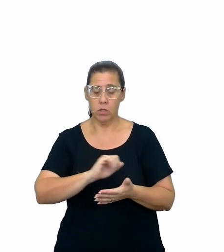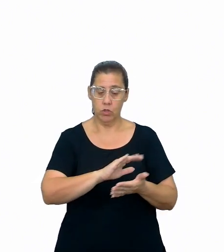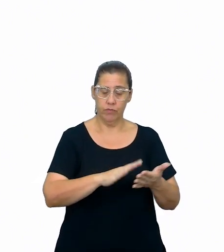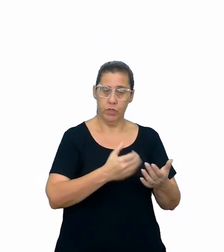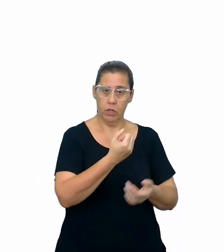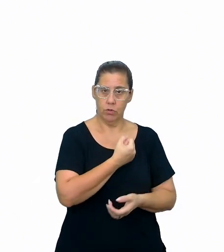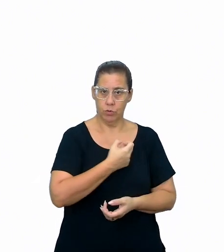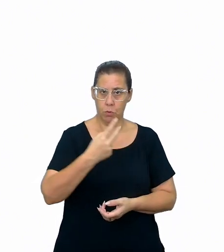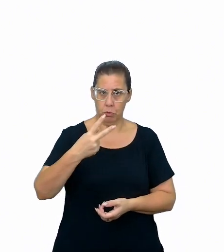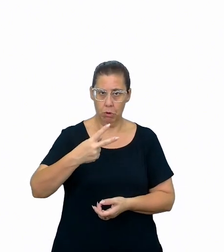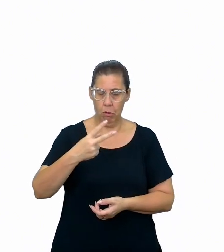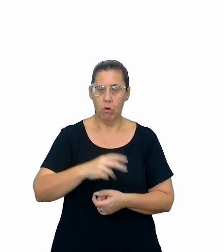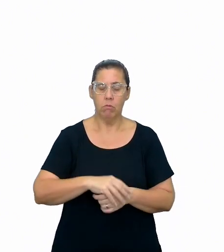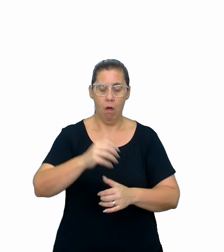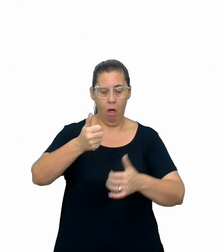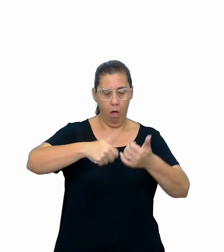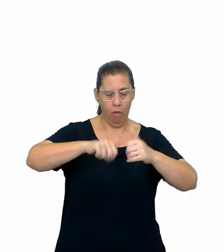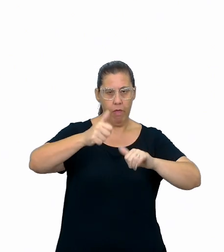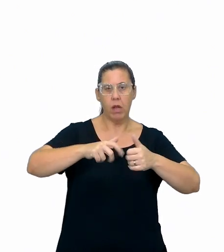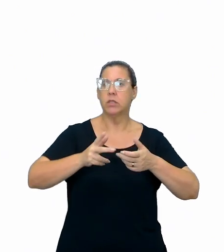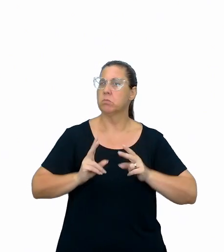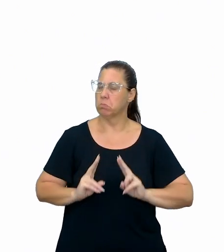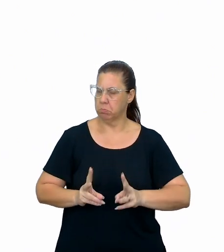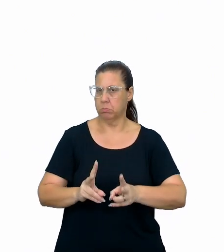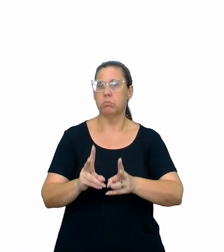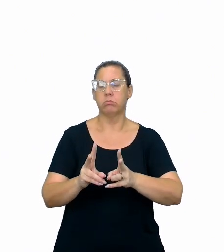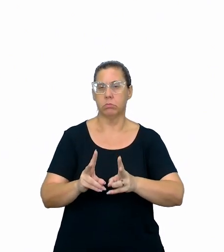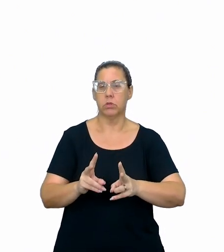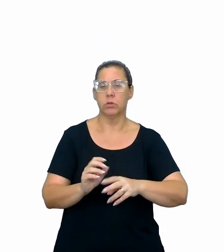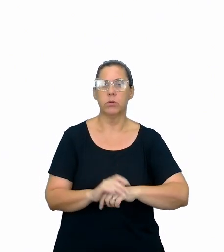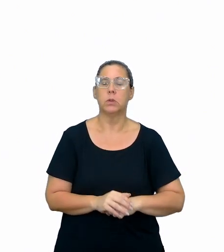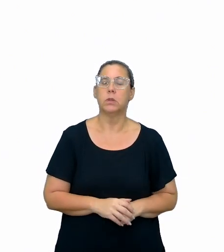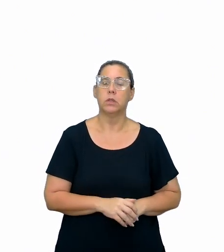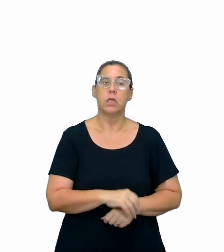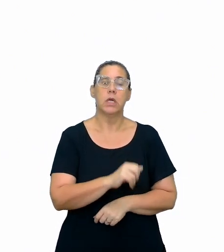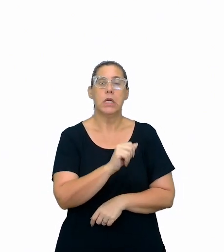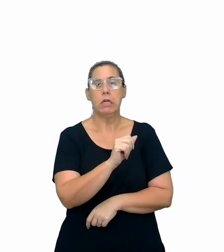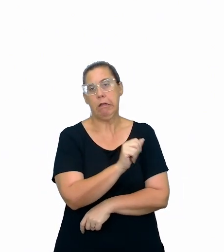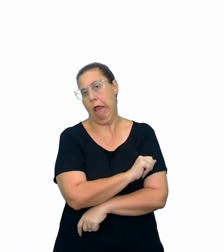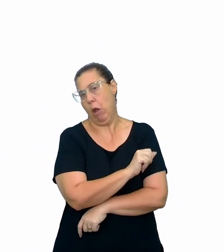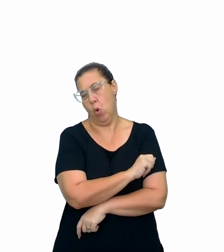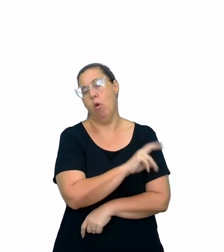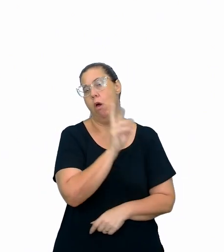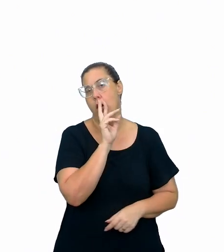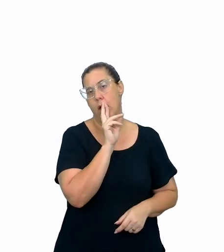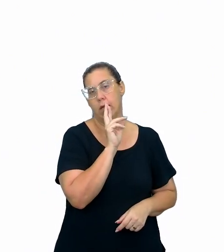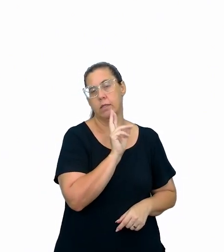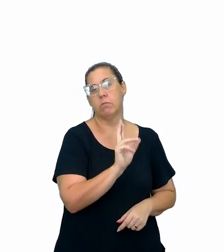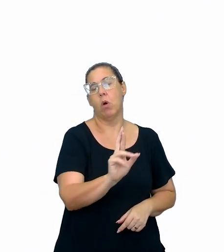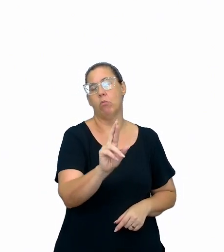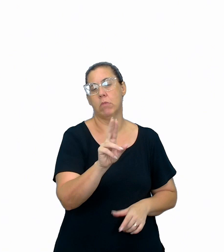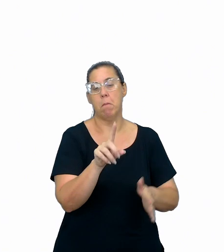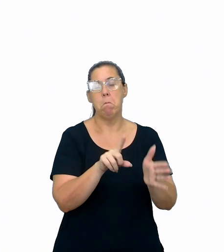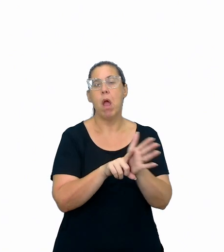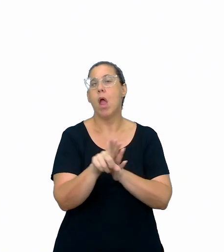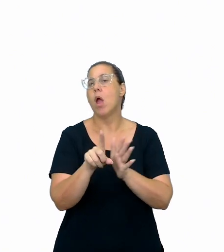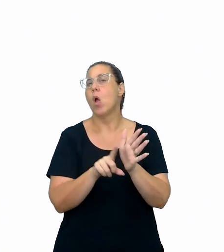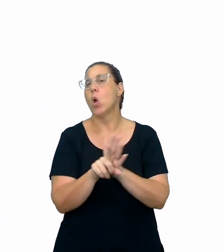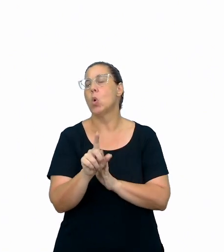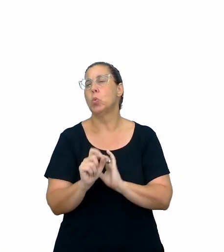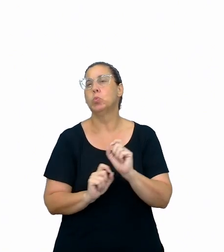2, essa análise continua e os estudantes vão responder perguntas sobre as campanhas, né? Para quem elas